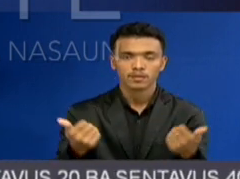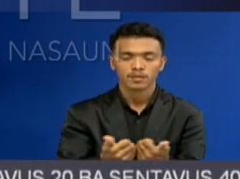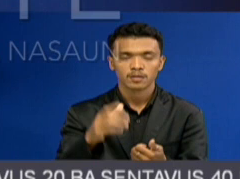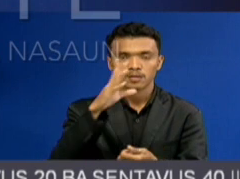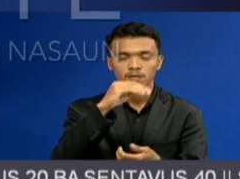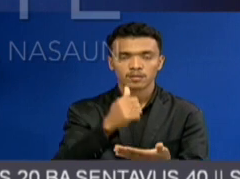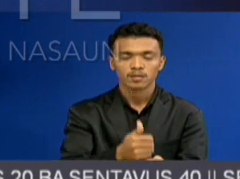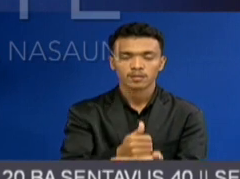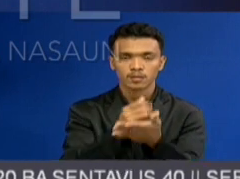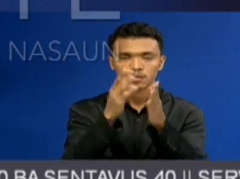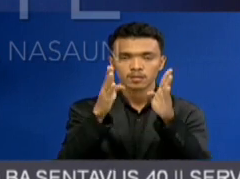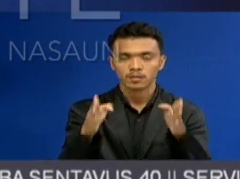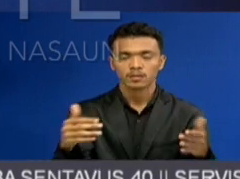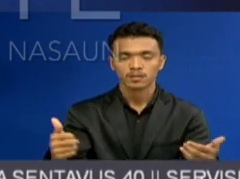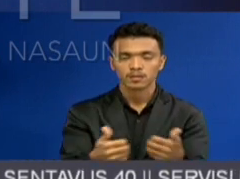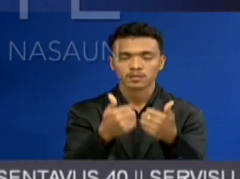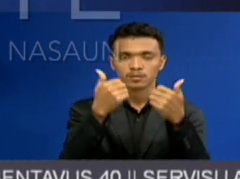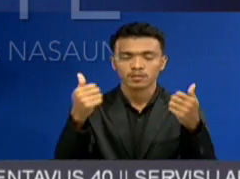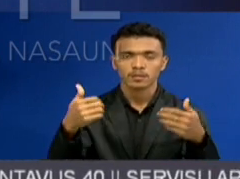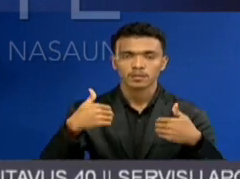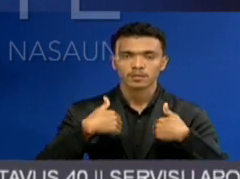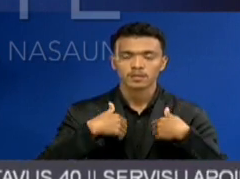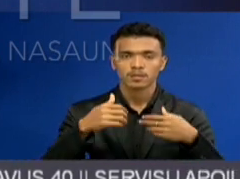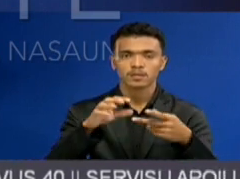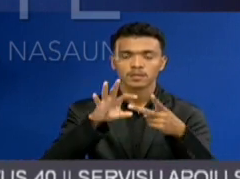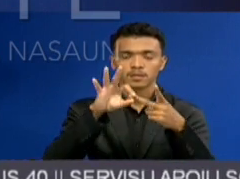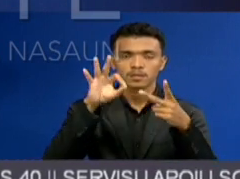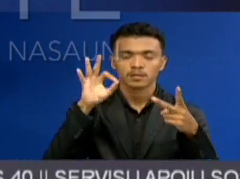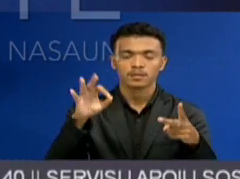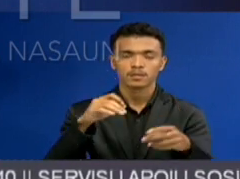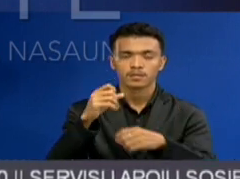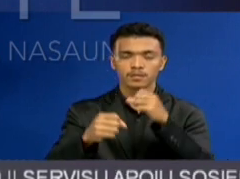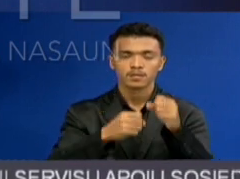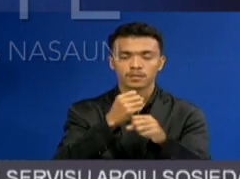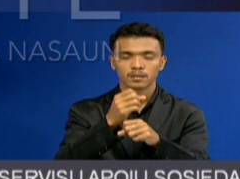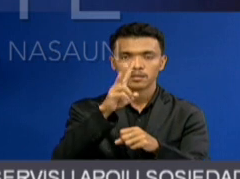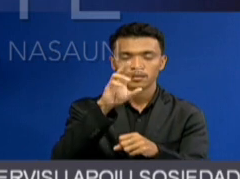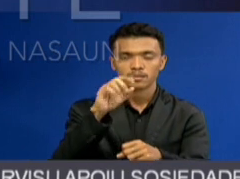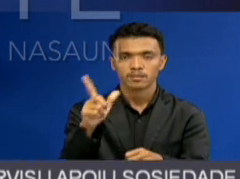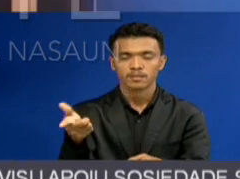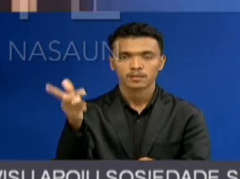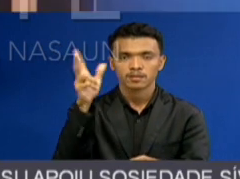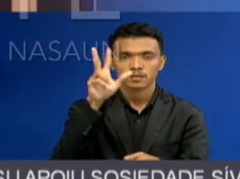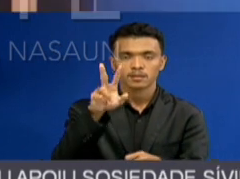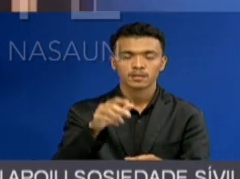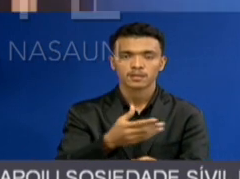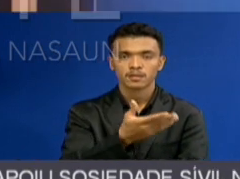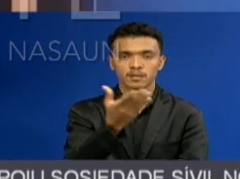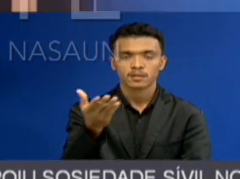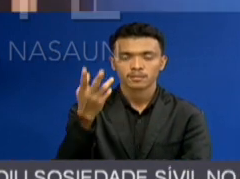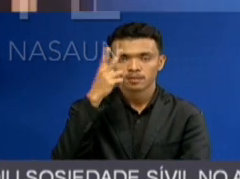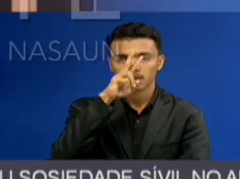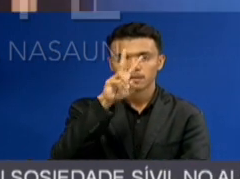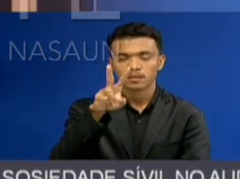Sira ato compete iha eleição nebe maka mai iha 2023 nini. Tebot sirne harene mais ou menos